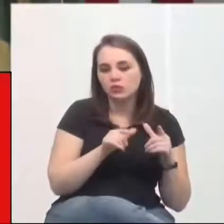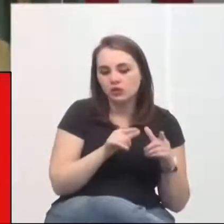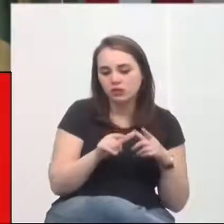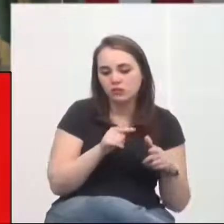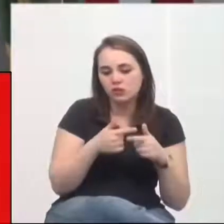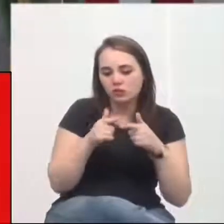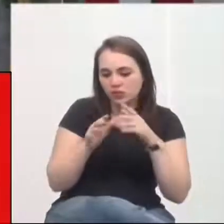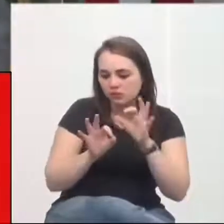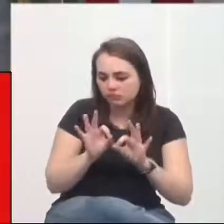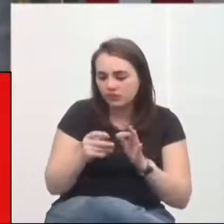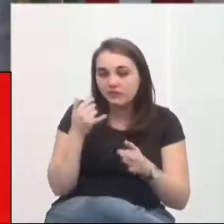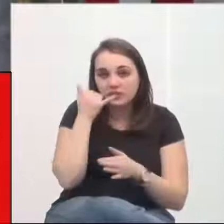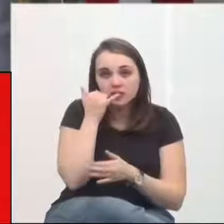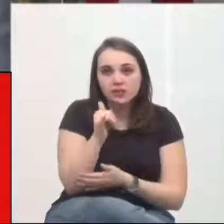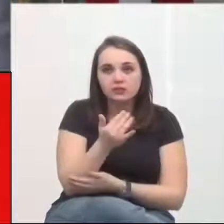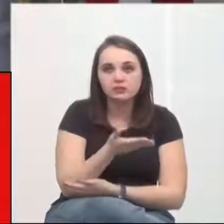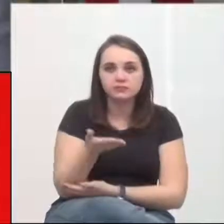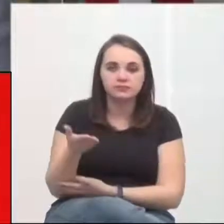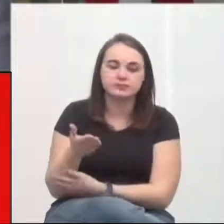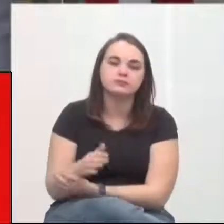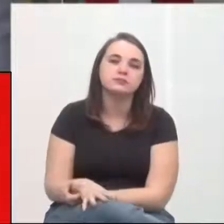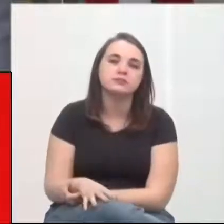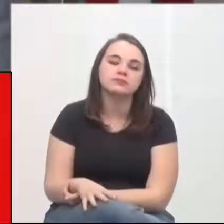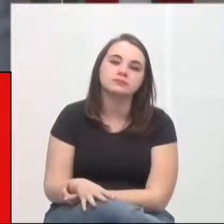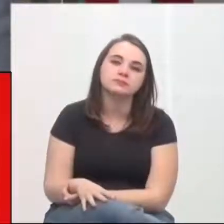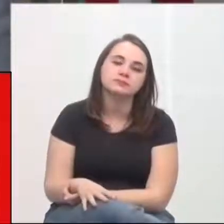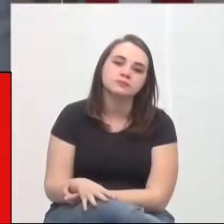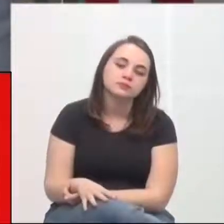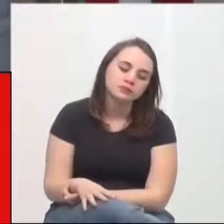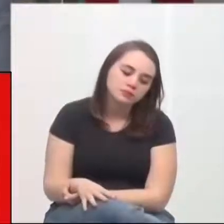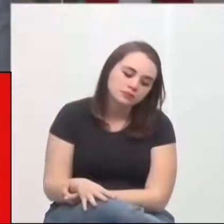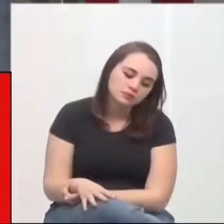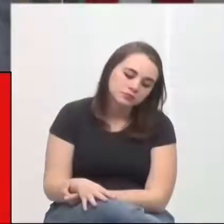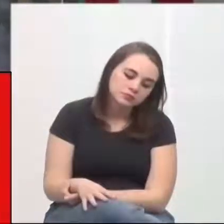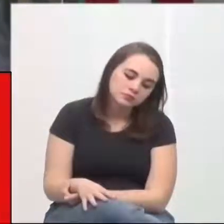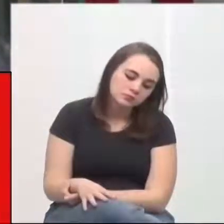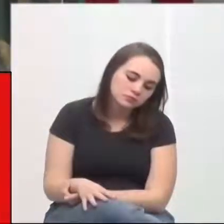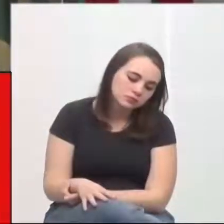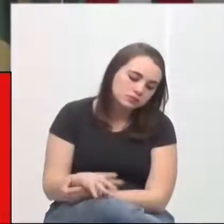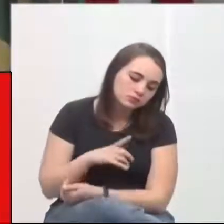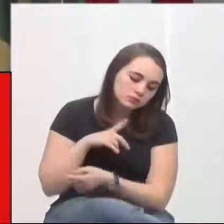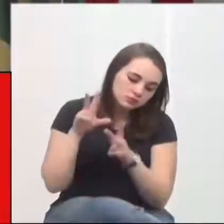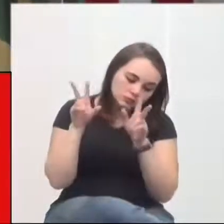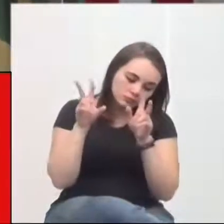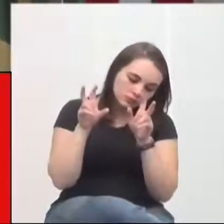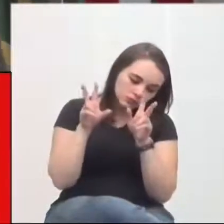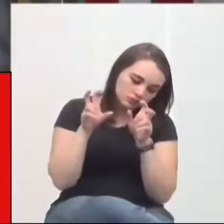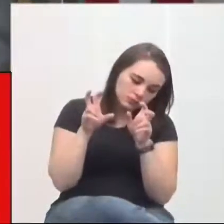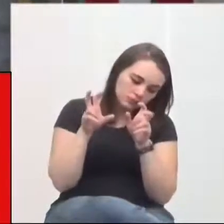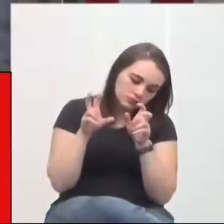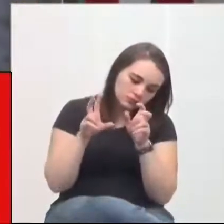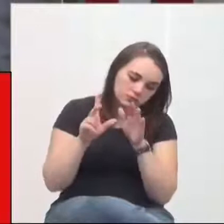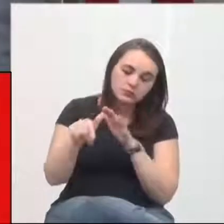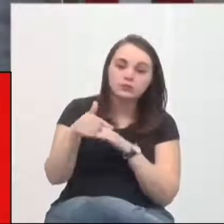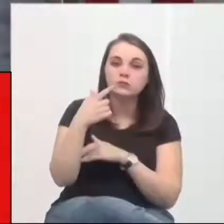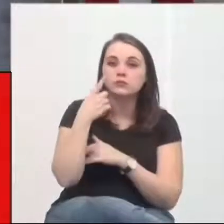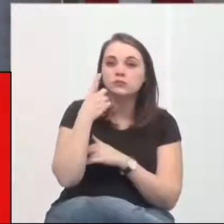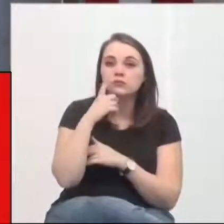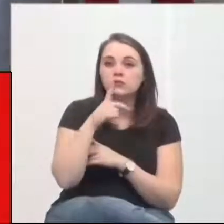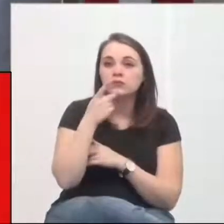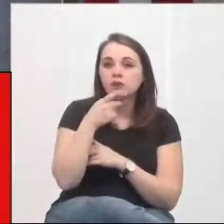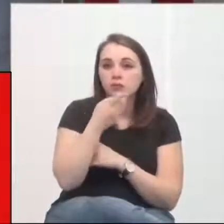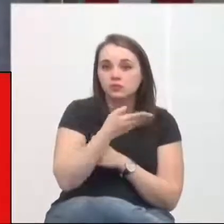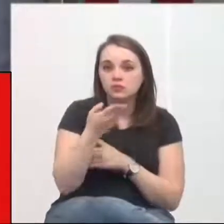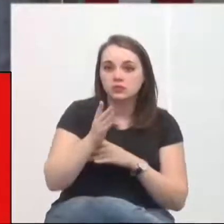saudando esse tipo de problema. Tem um assunto que provavelmente eu devo levar a vossa excelência, oportunamente, uma situação de um